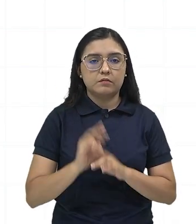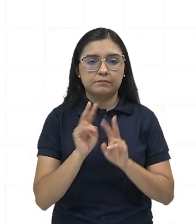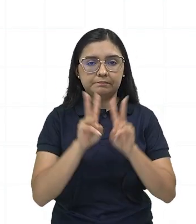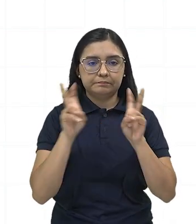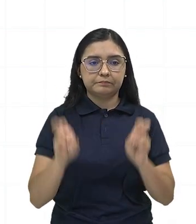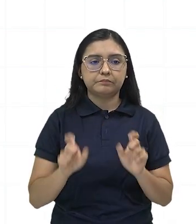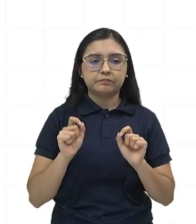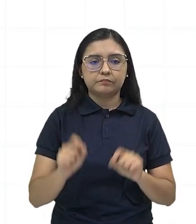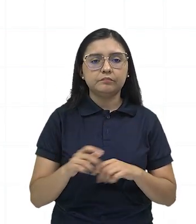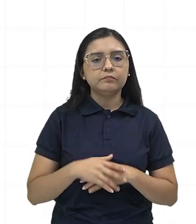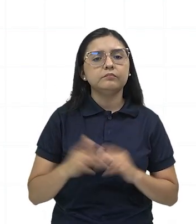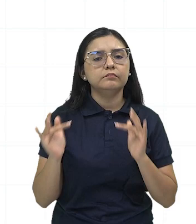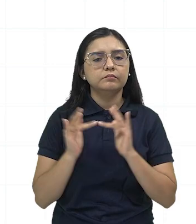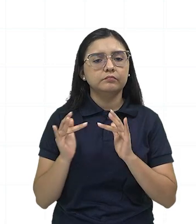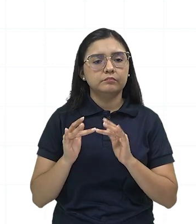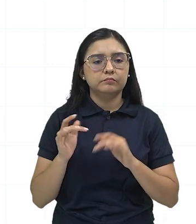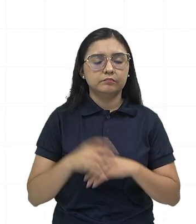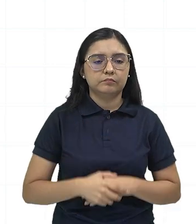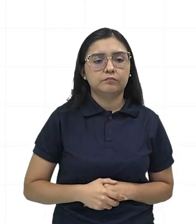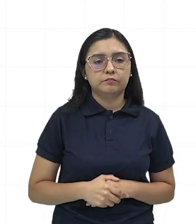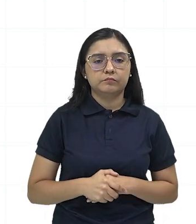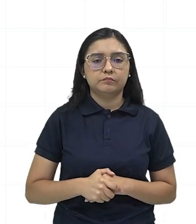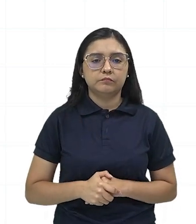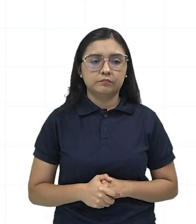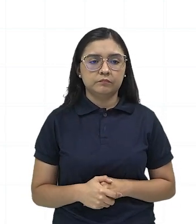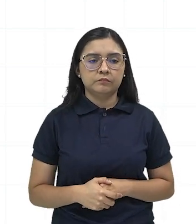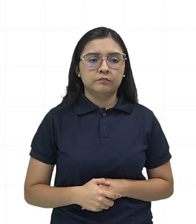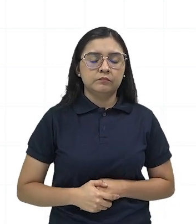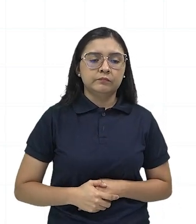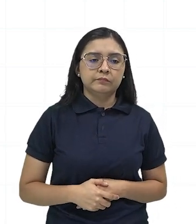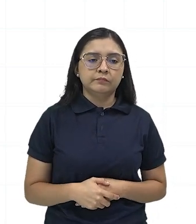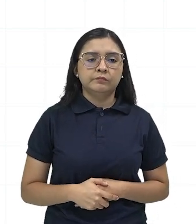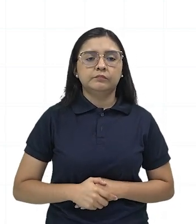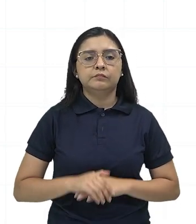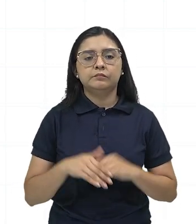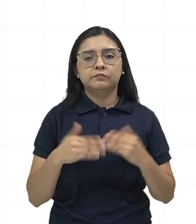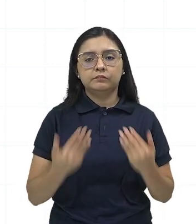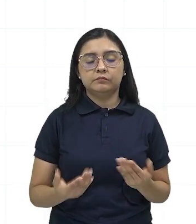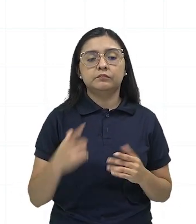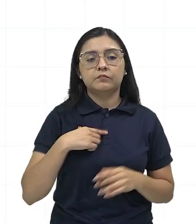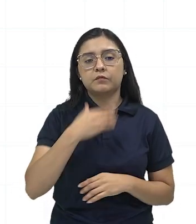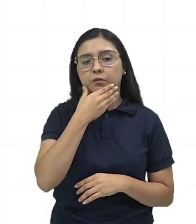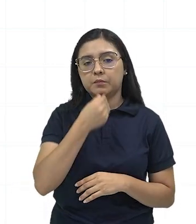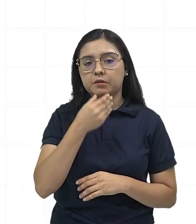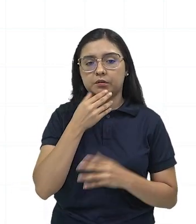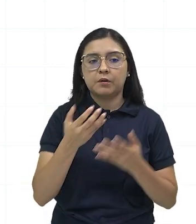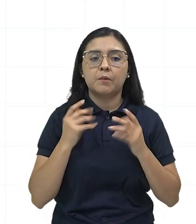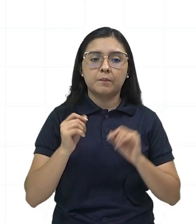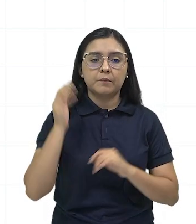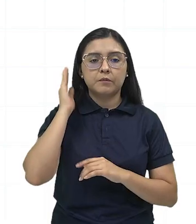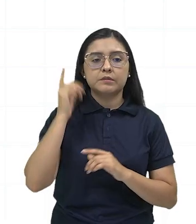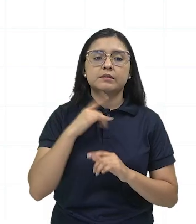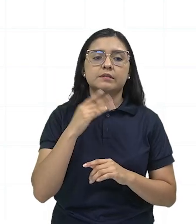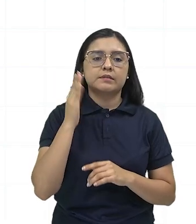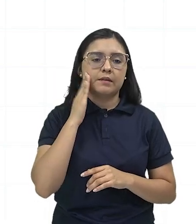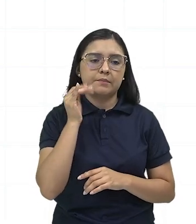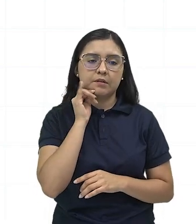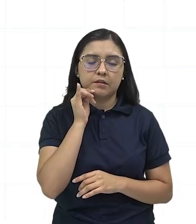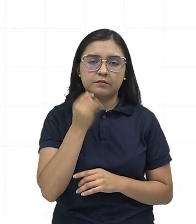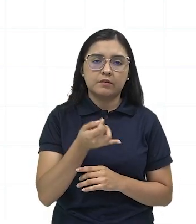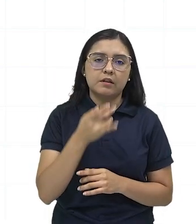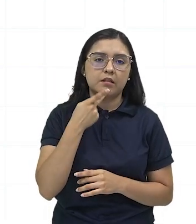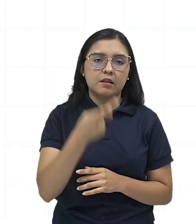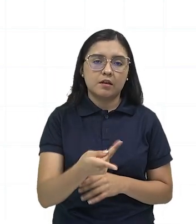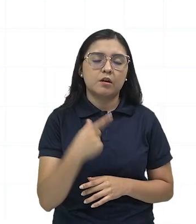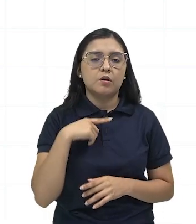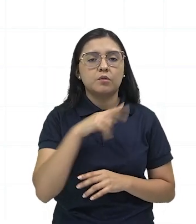essa proximidade entre mestre e aprendiz. E o menino quer um burrinho que saiba dizer o nome dos